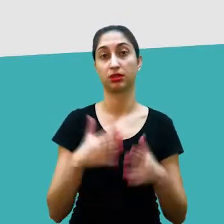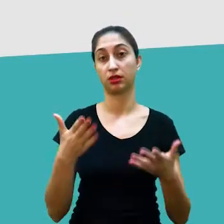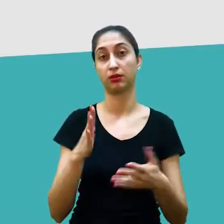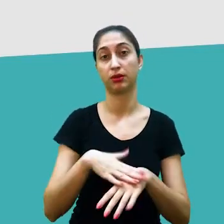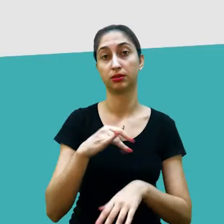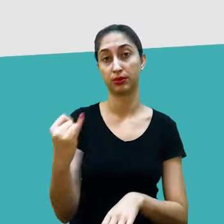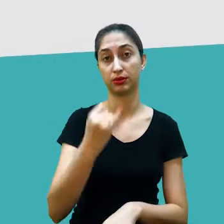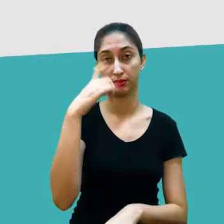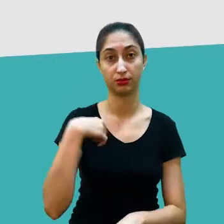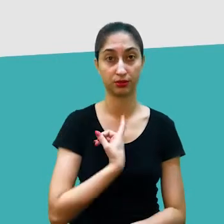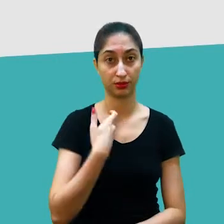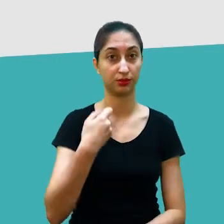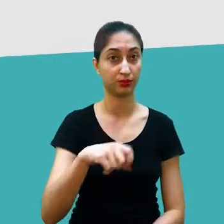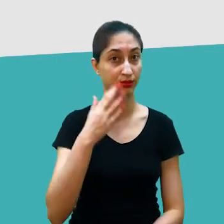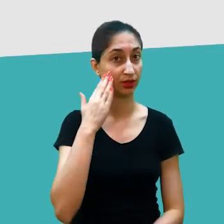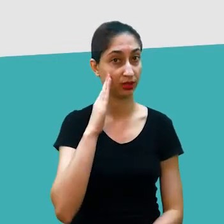da gente entender inovação